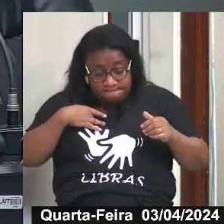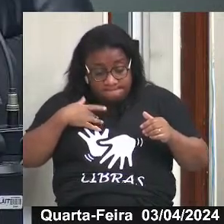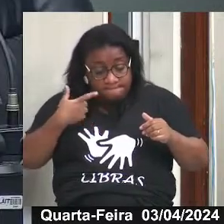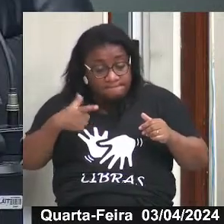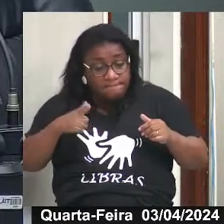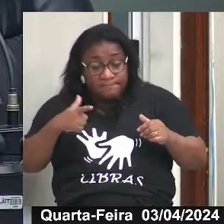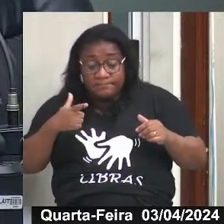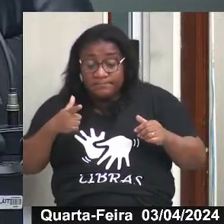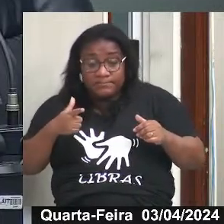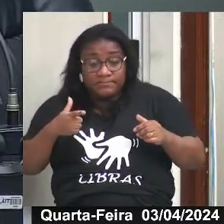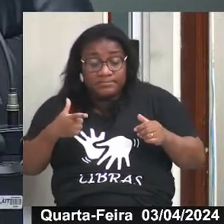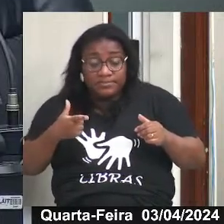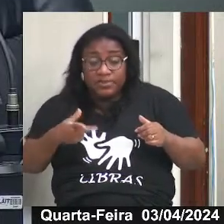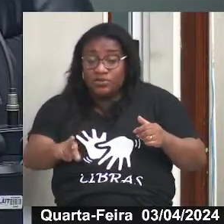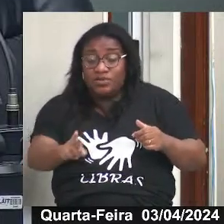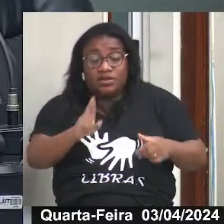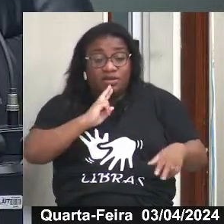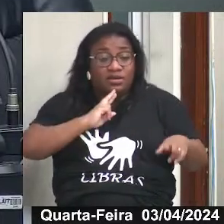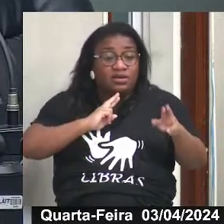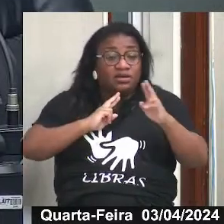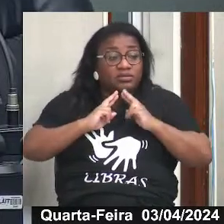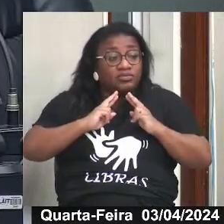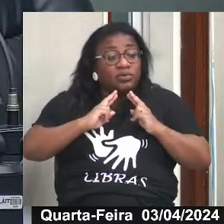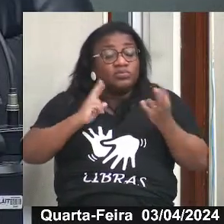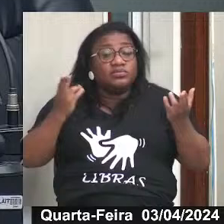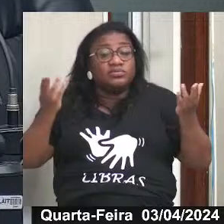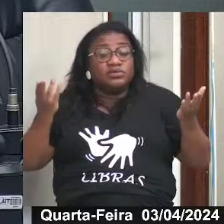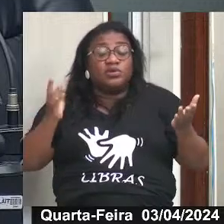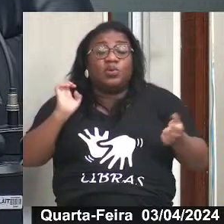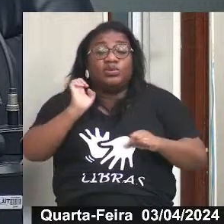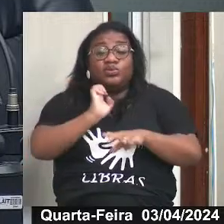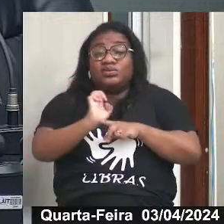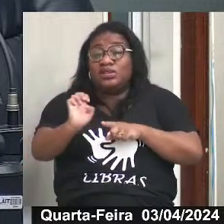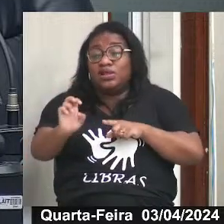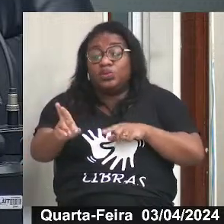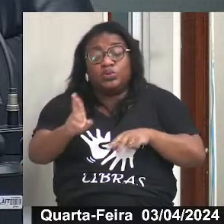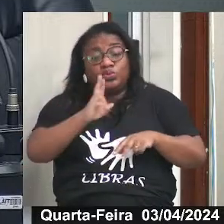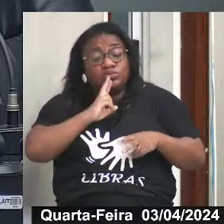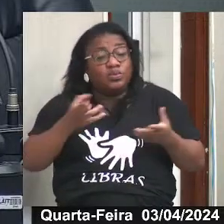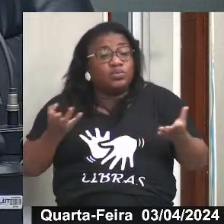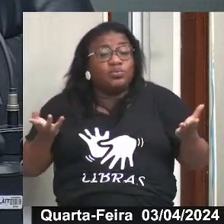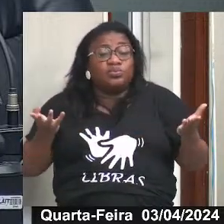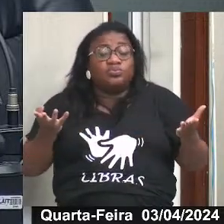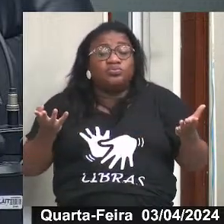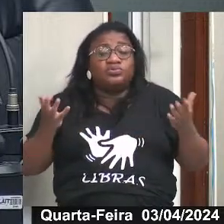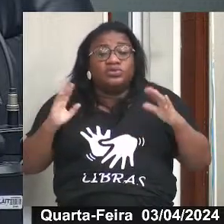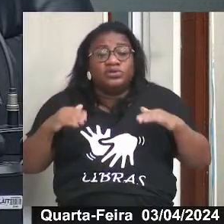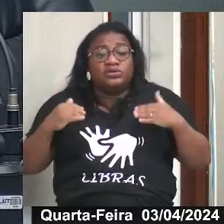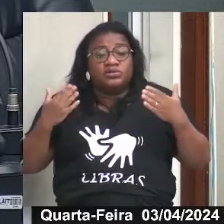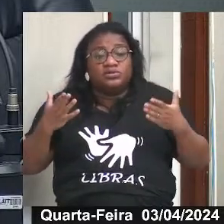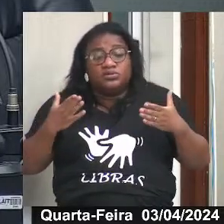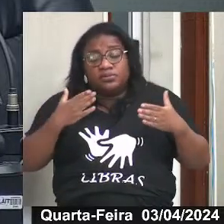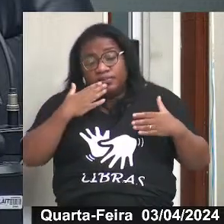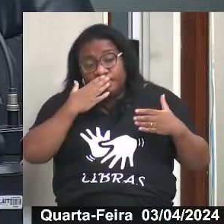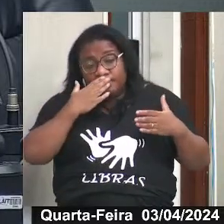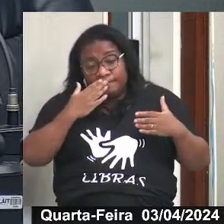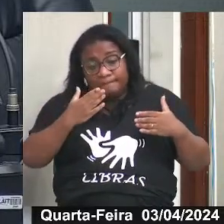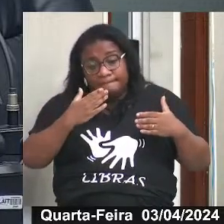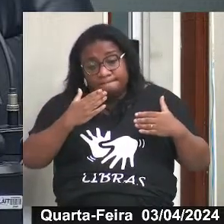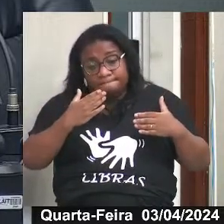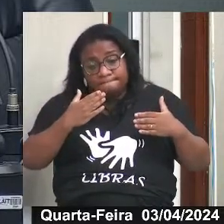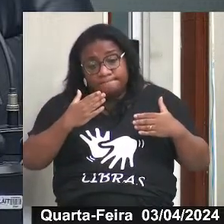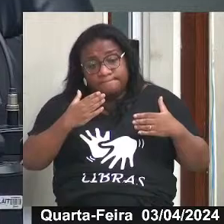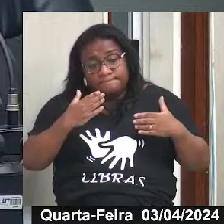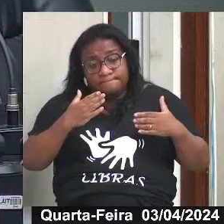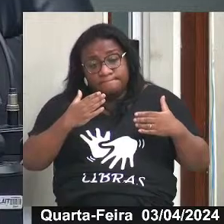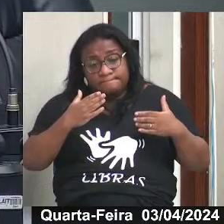CROSS, não está tendo uma devolutiva do Estado. porque geralmente o Estado, quando o